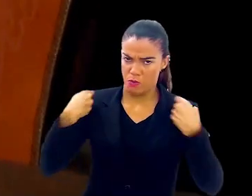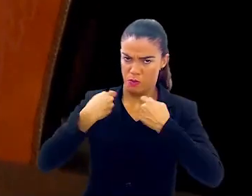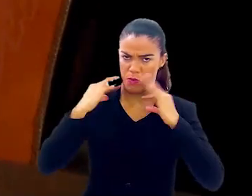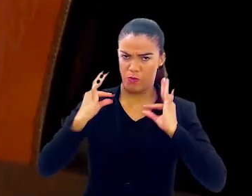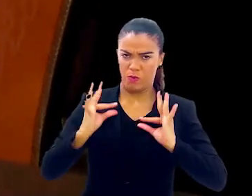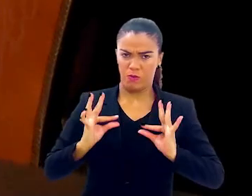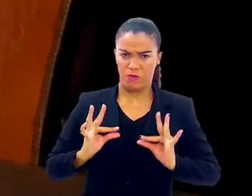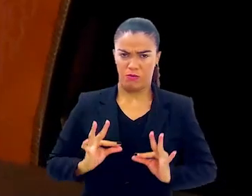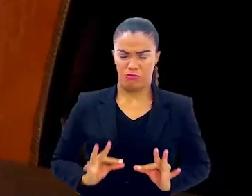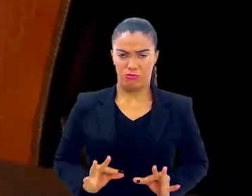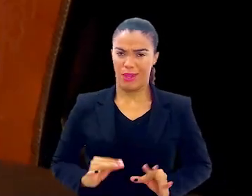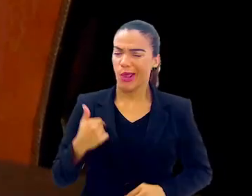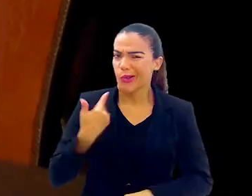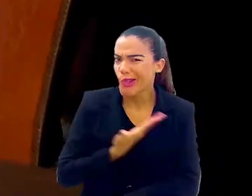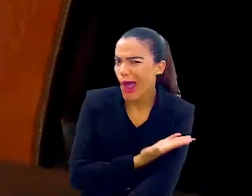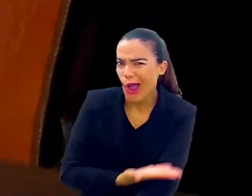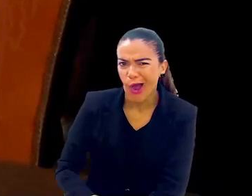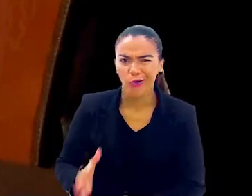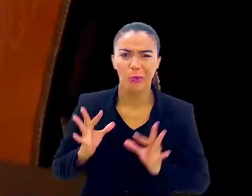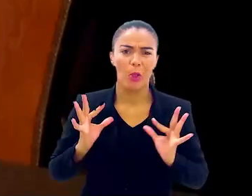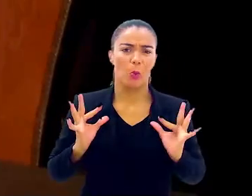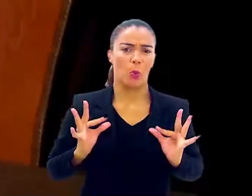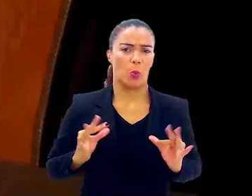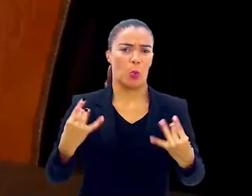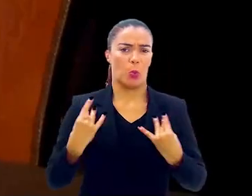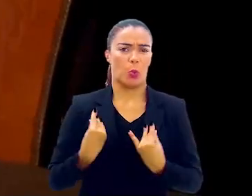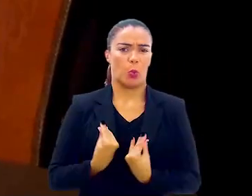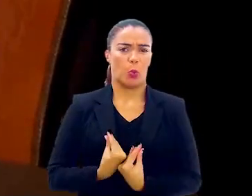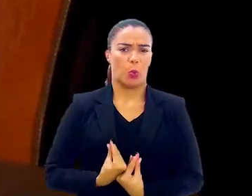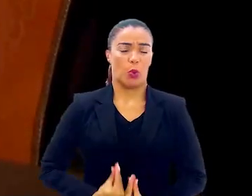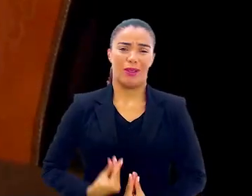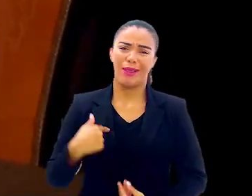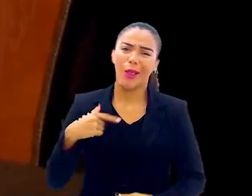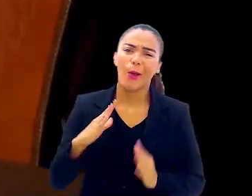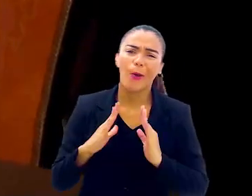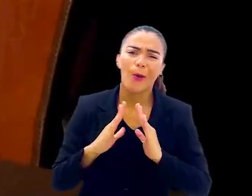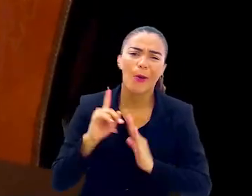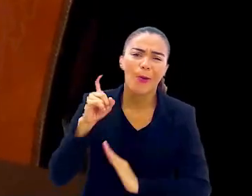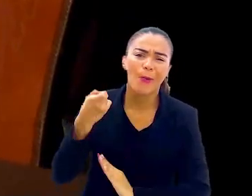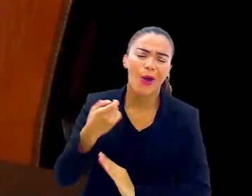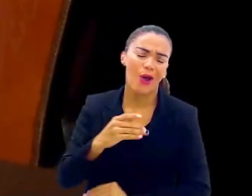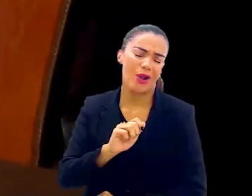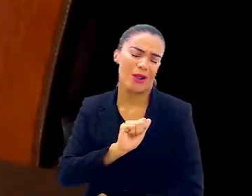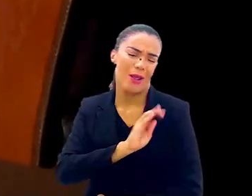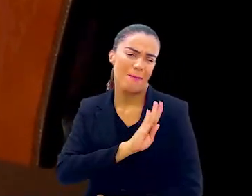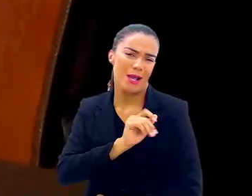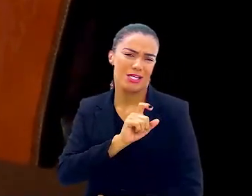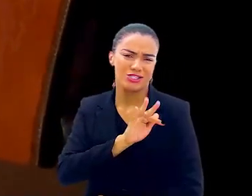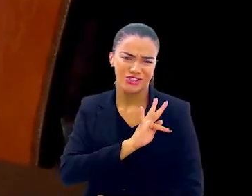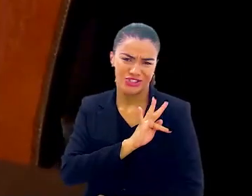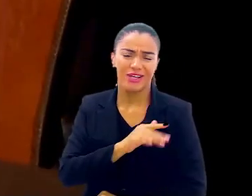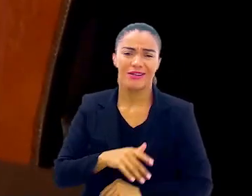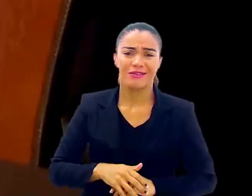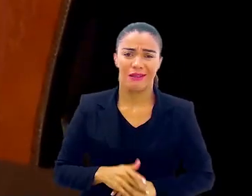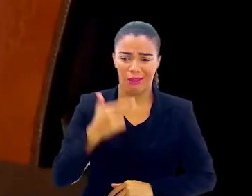terno. E eu não estava acostumado a andar de terno, né? Que eu sou da Baixada, sou trabalhador,